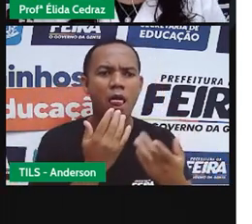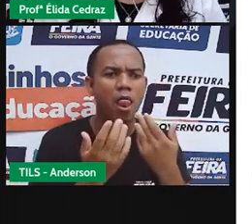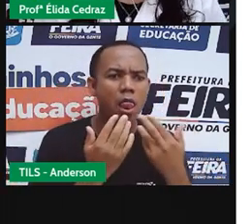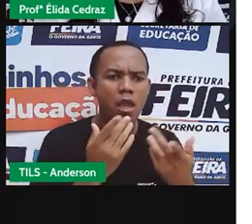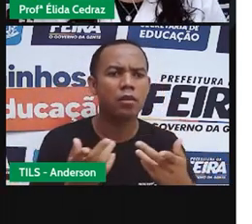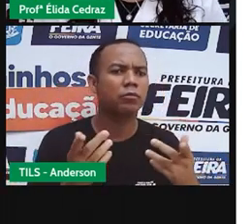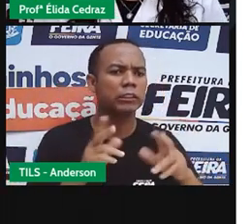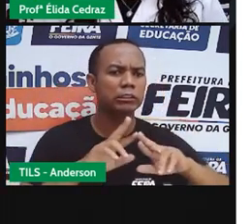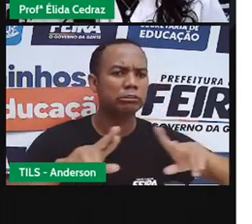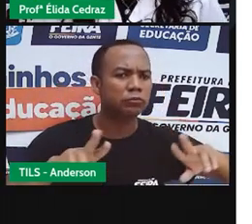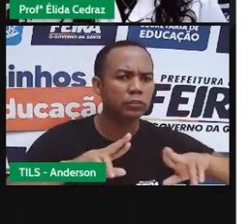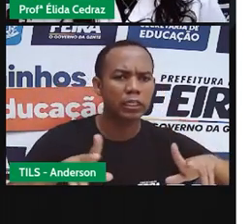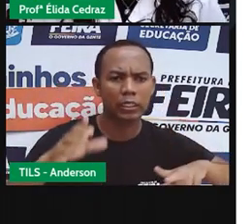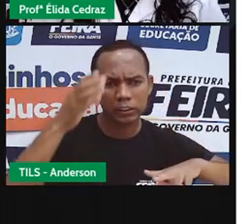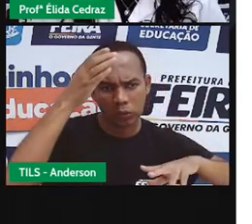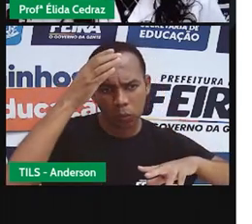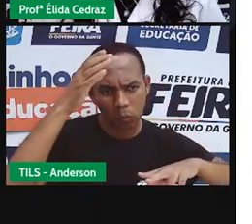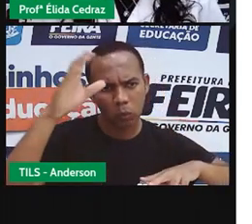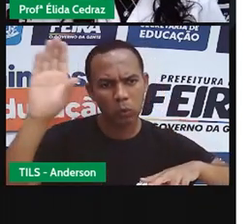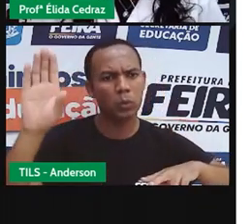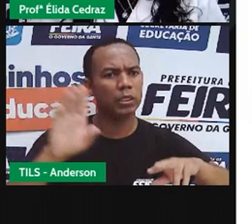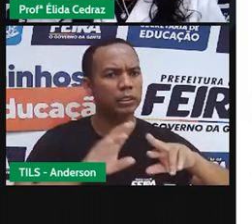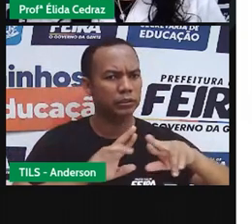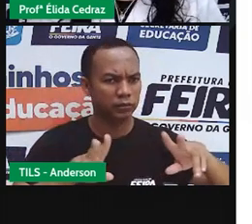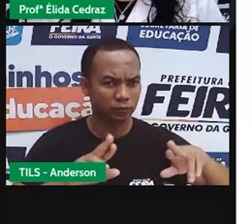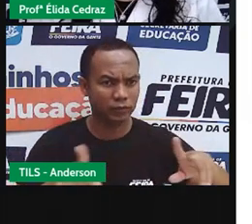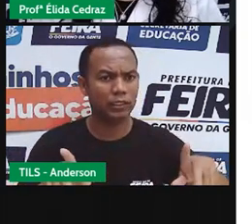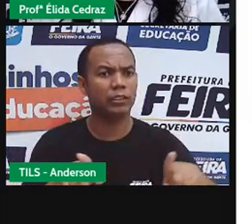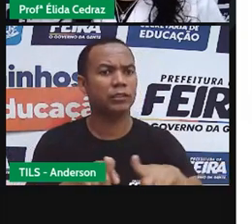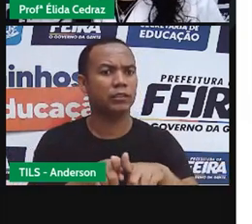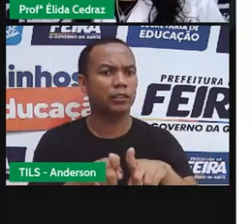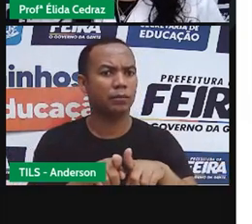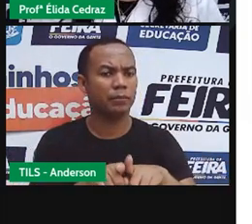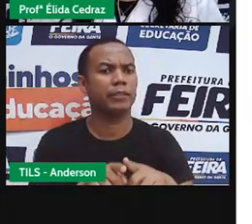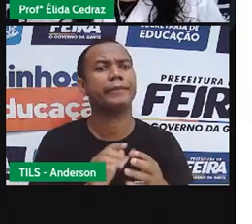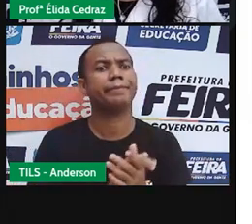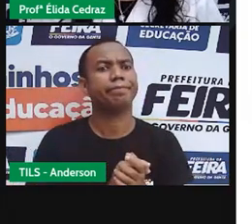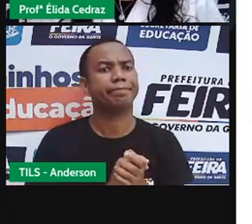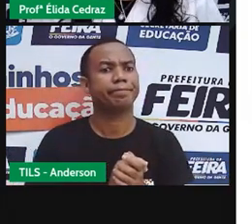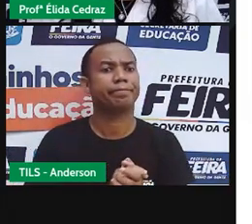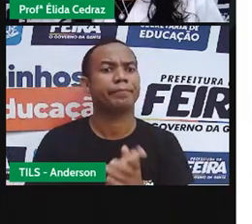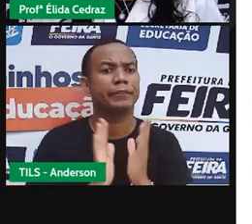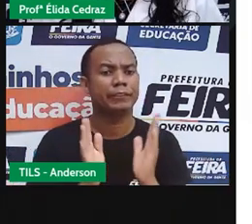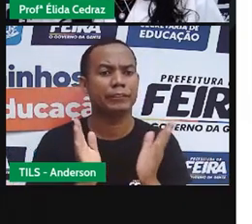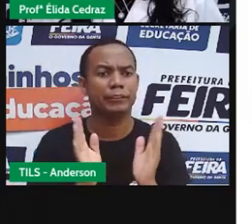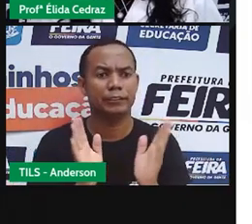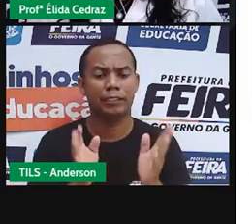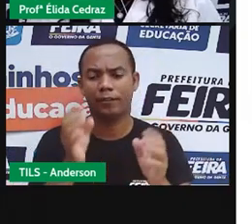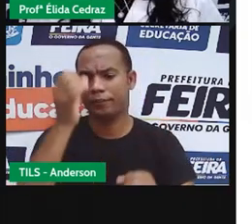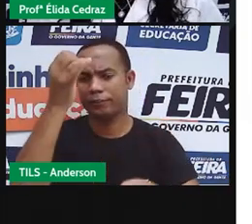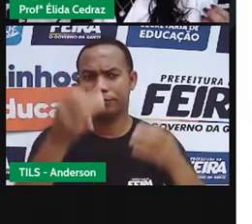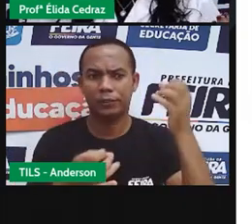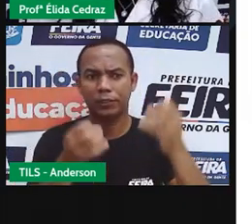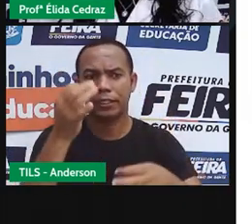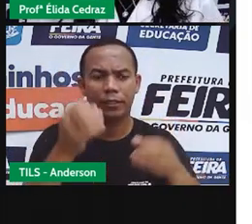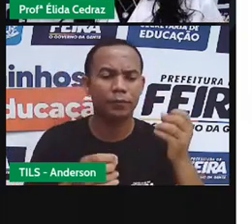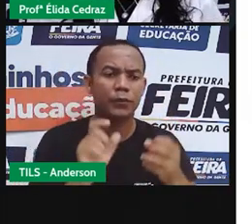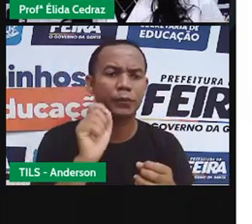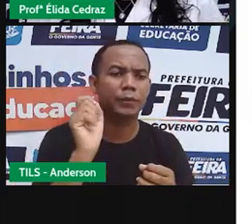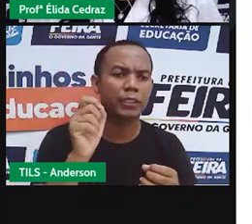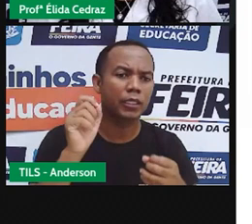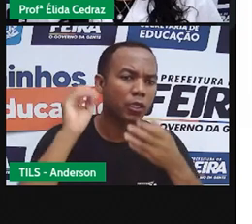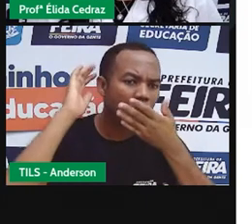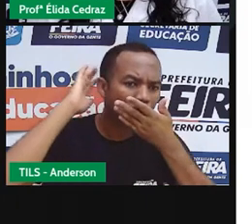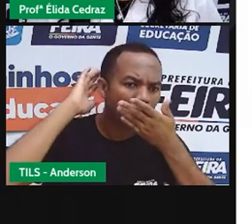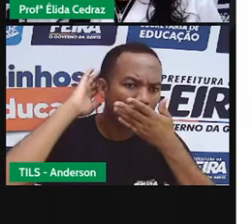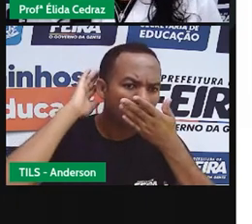línguas e costumes diferentes. E na maioria das vezes, quando a gente fala de índio